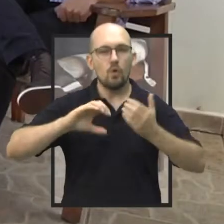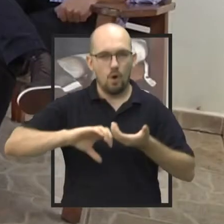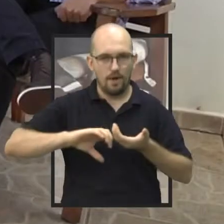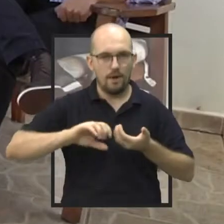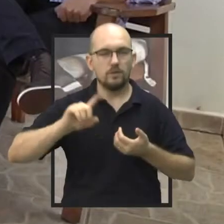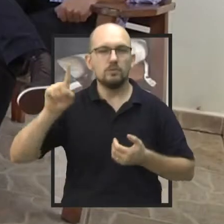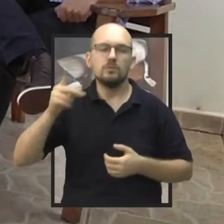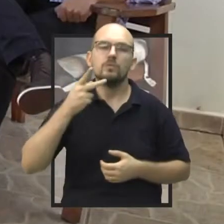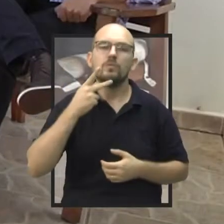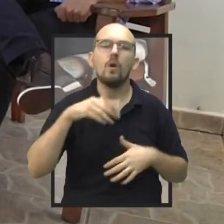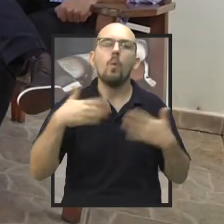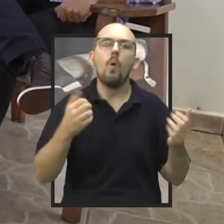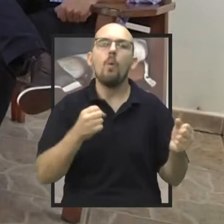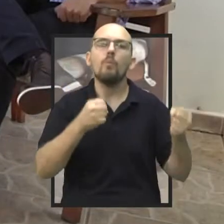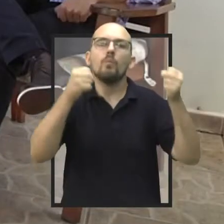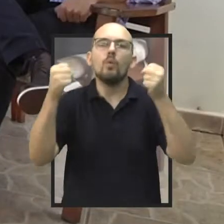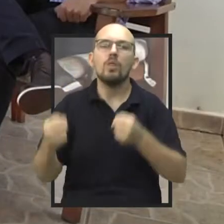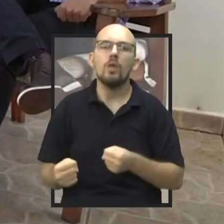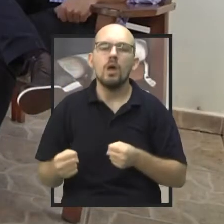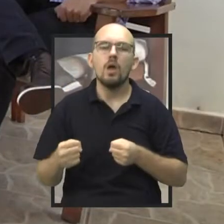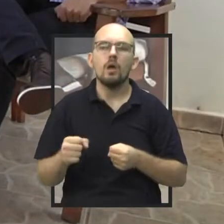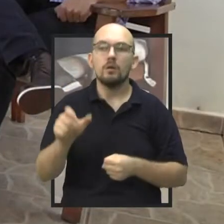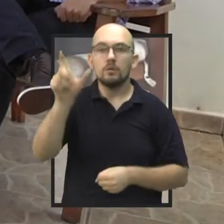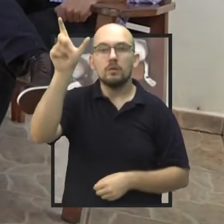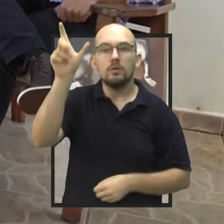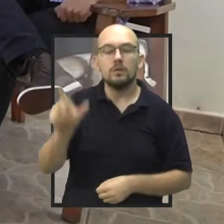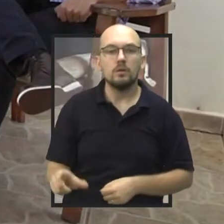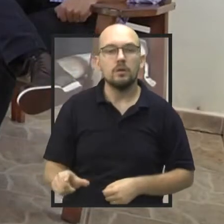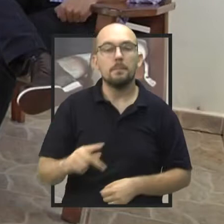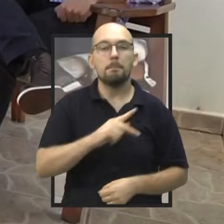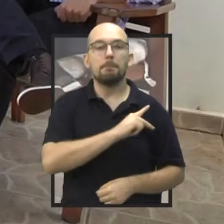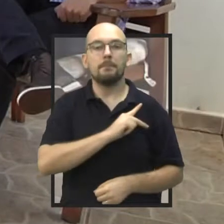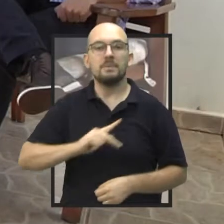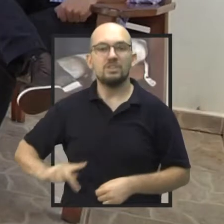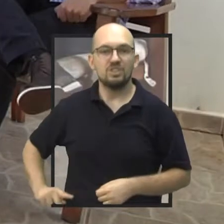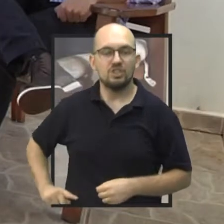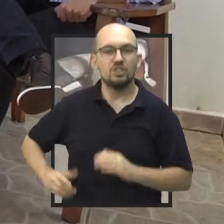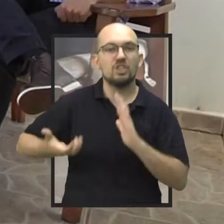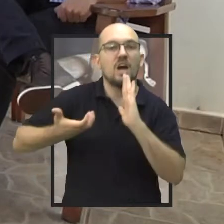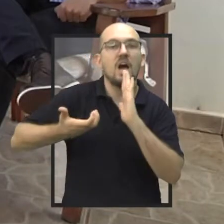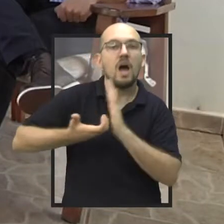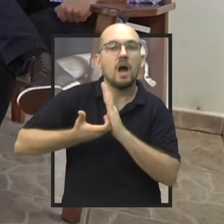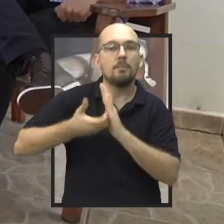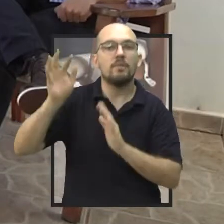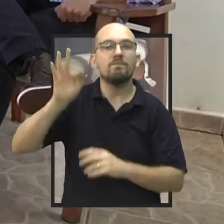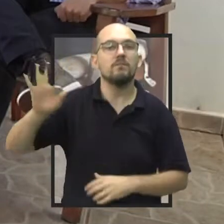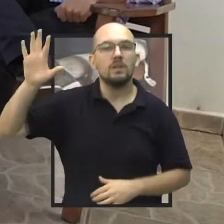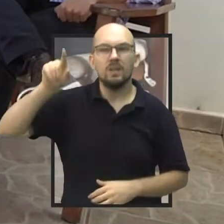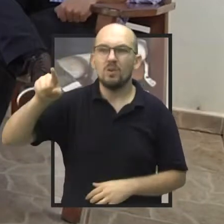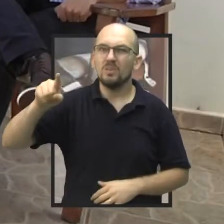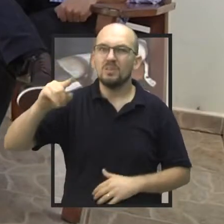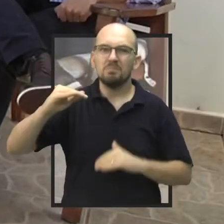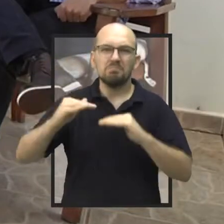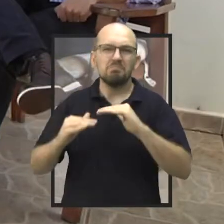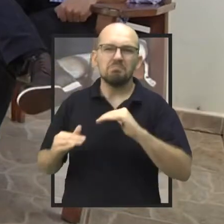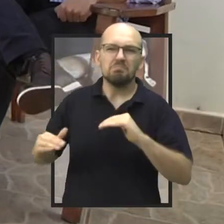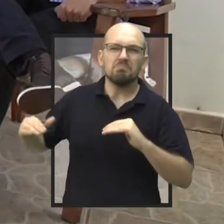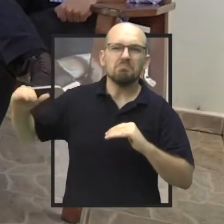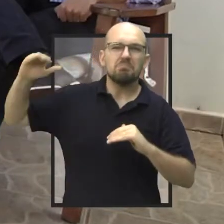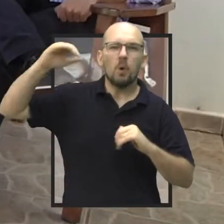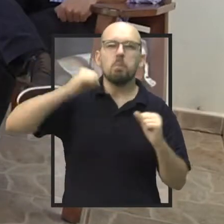qual é o poder do político presidente da Câmara Federal? Poder absoluto só